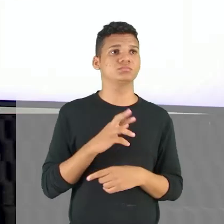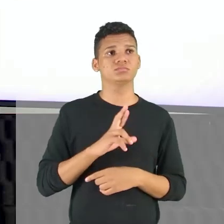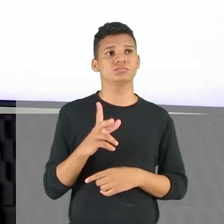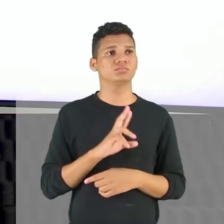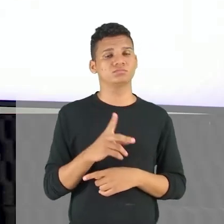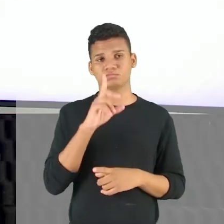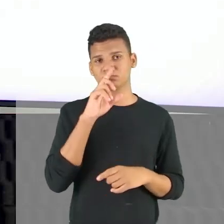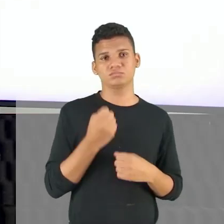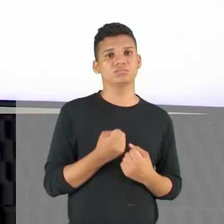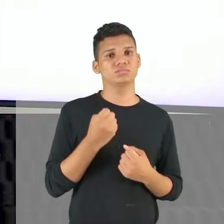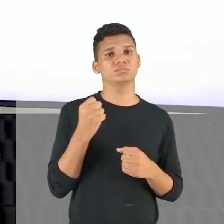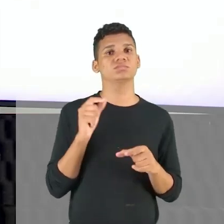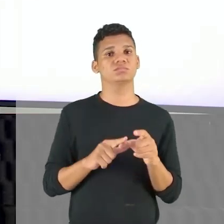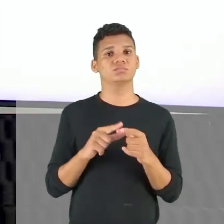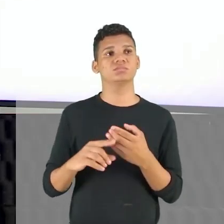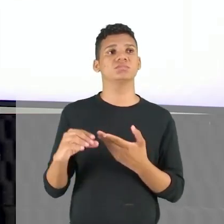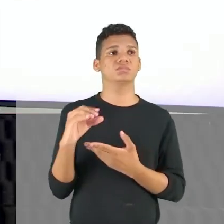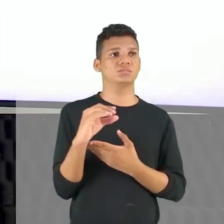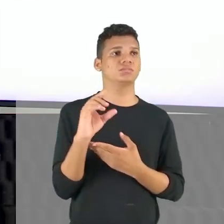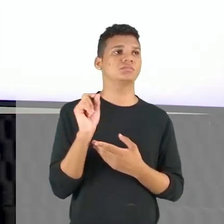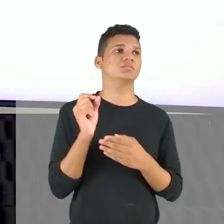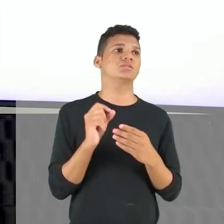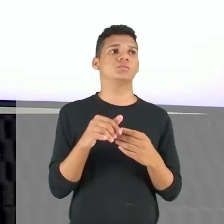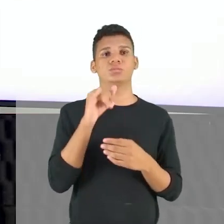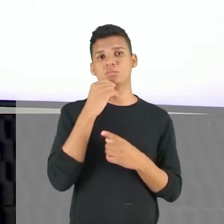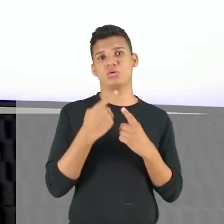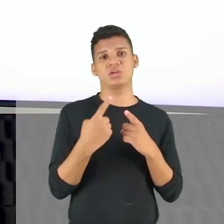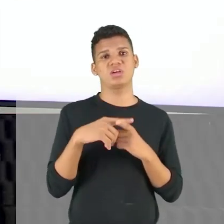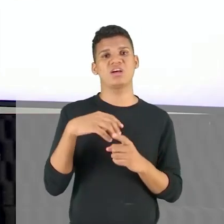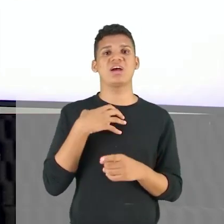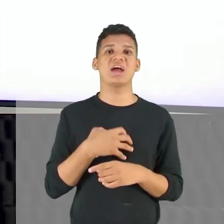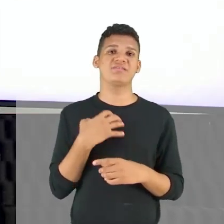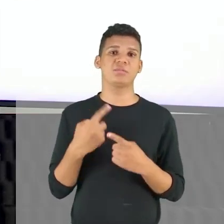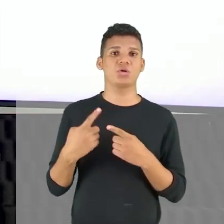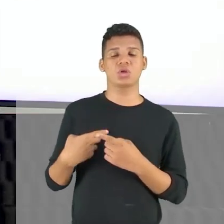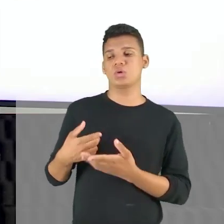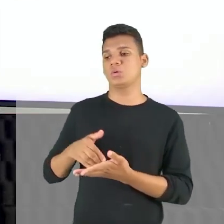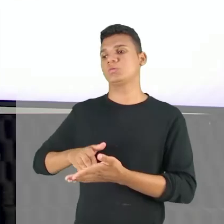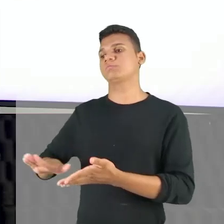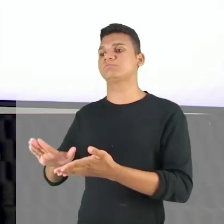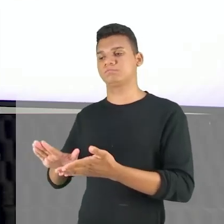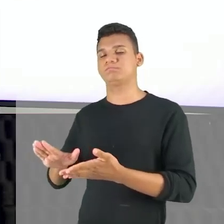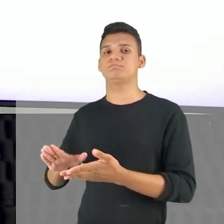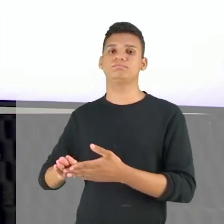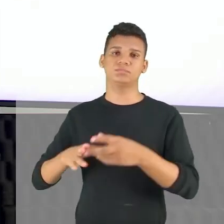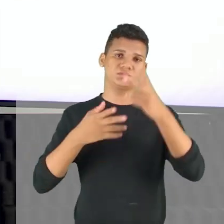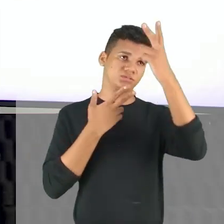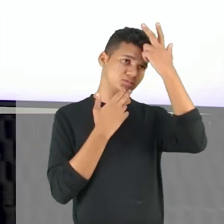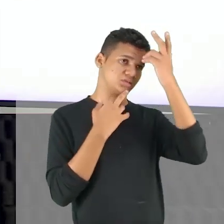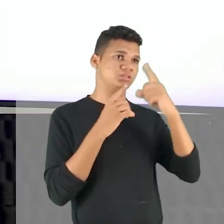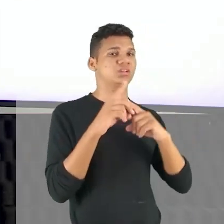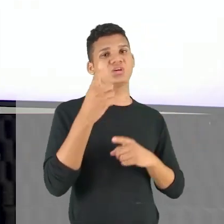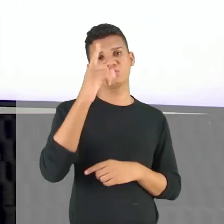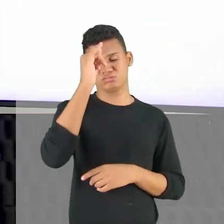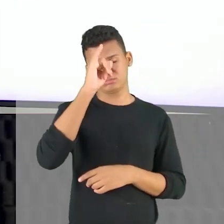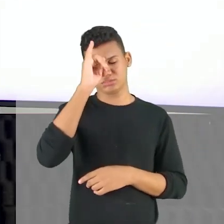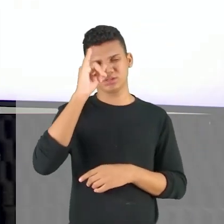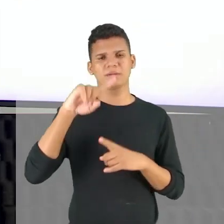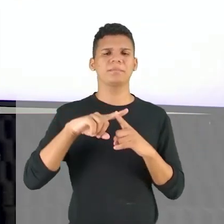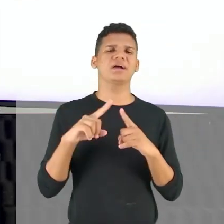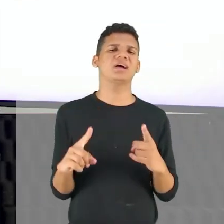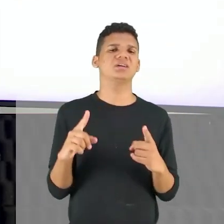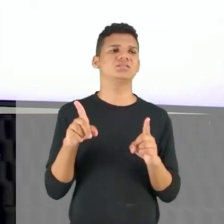um fortalecimento, é sim uma exaltação, estava exaltado por ter tirado as cabras de lá, não é uma idiotice, ele não agiu com idiotice, e muito